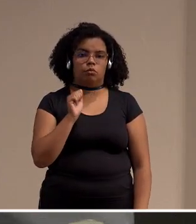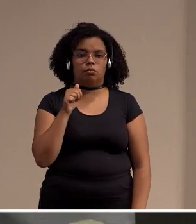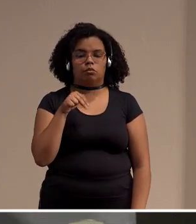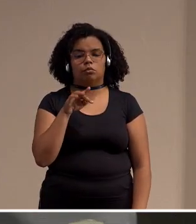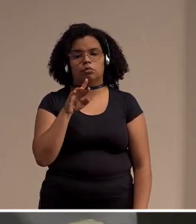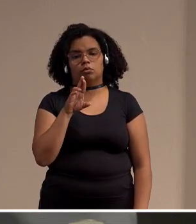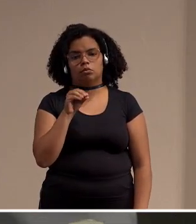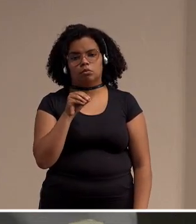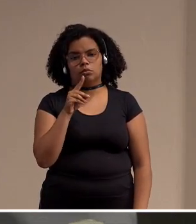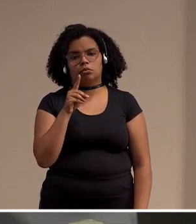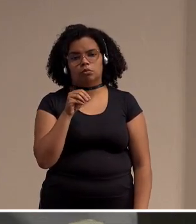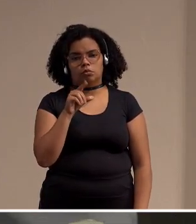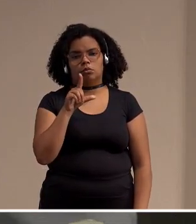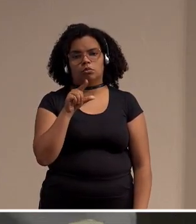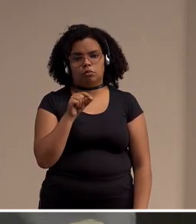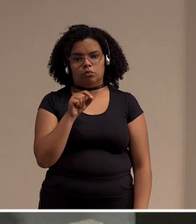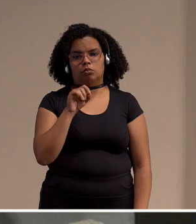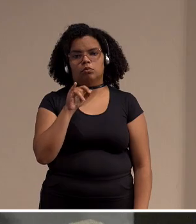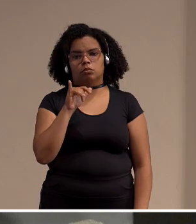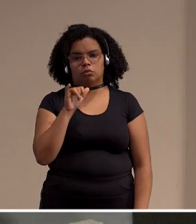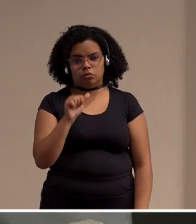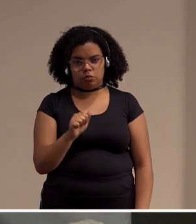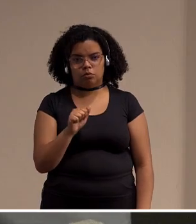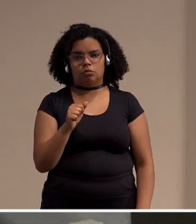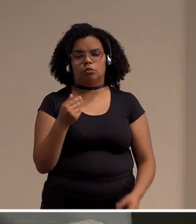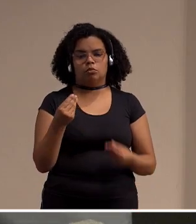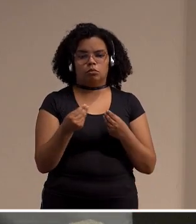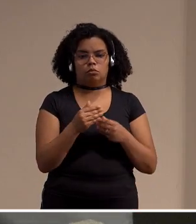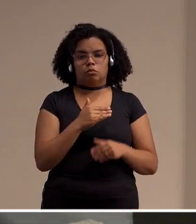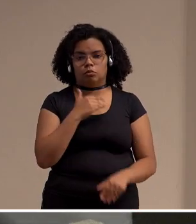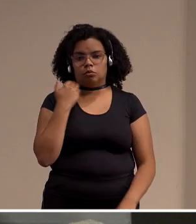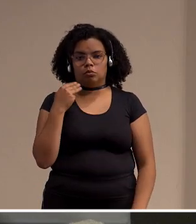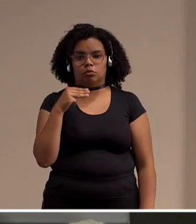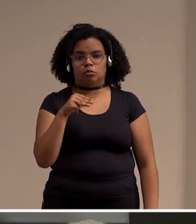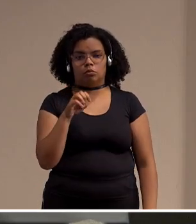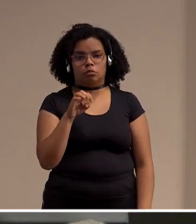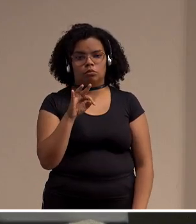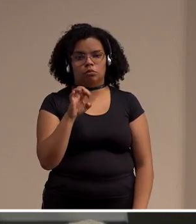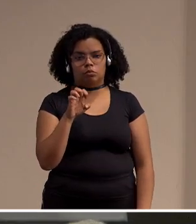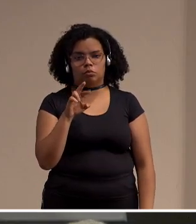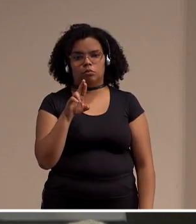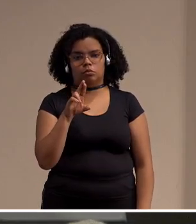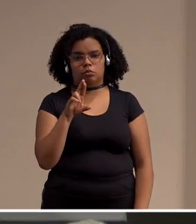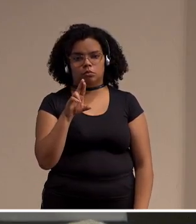que é um livro que trata do fim do mundo, mas eu gosto de ver, na realidade, o livro como